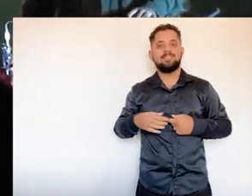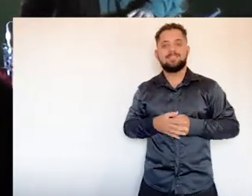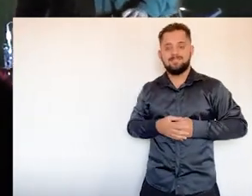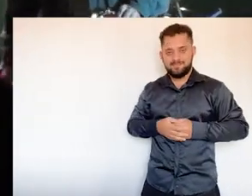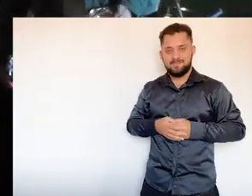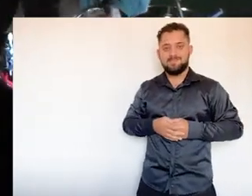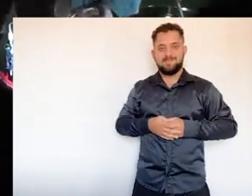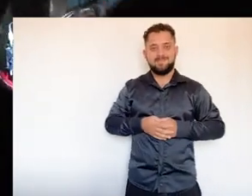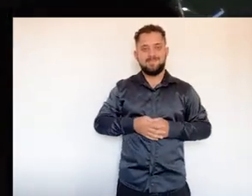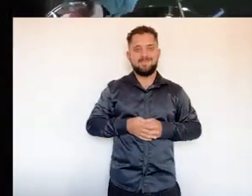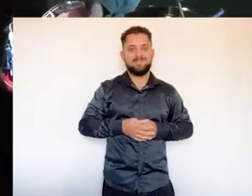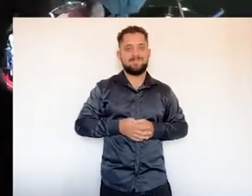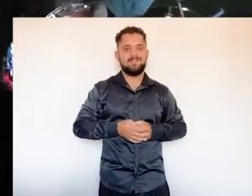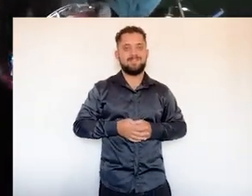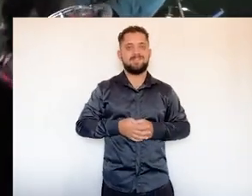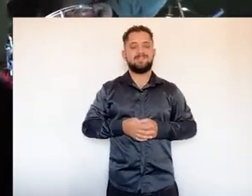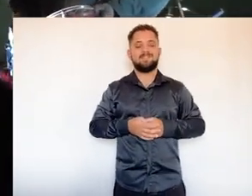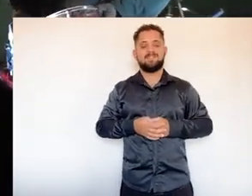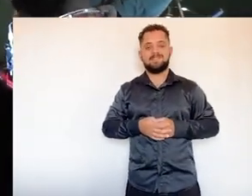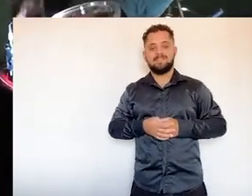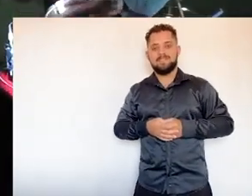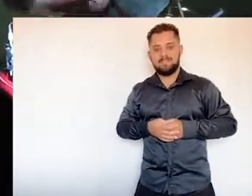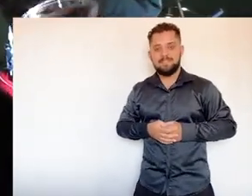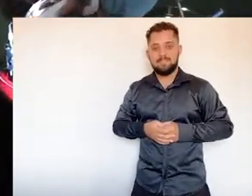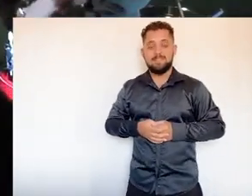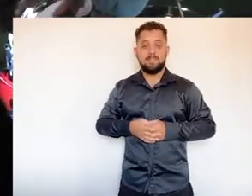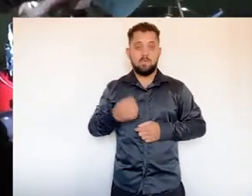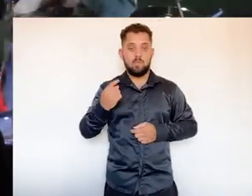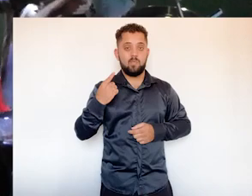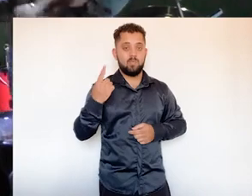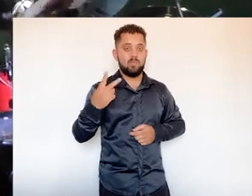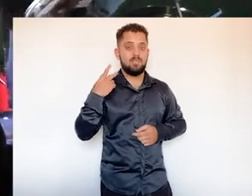Bora! Um, dois, três e... Olha o poleiro.